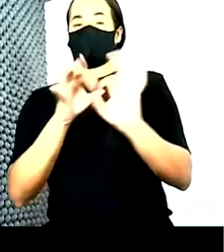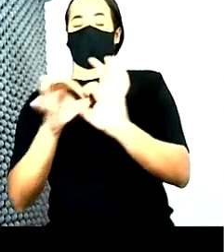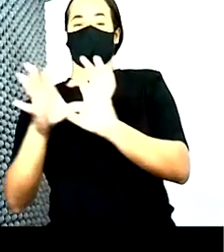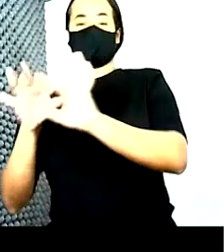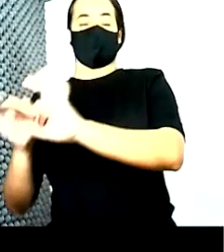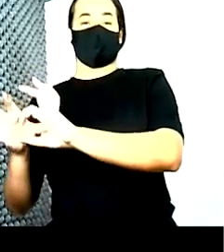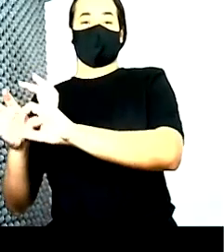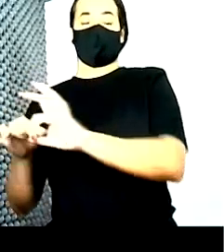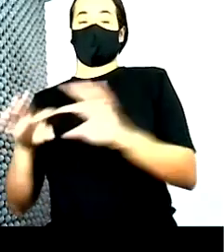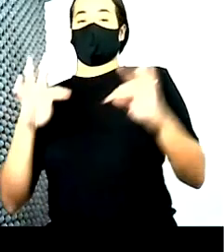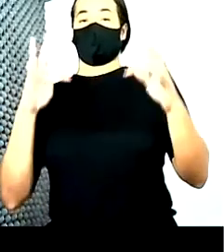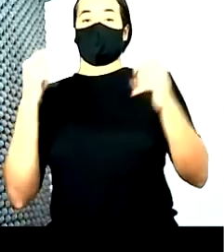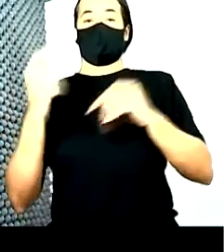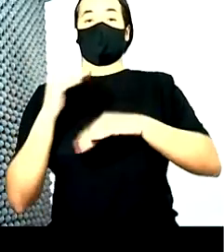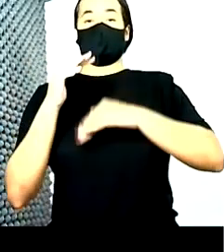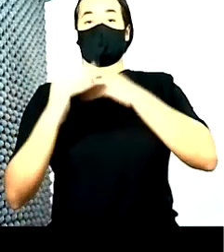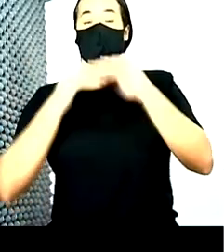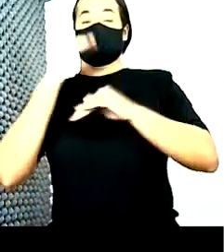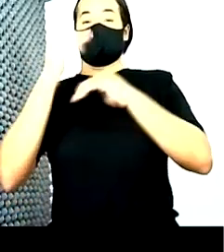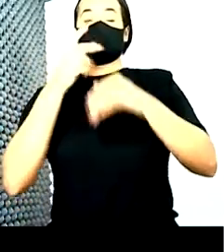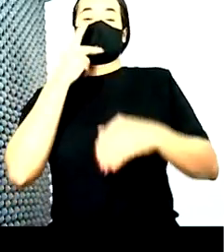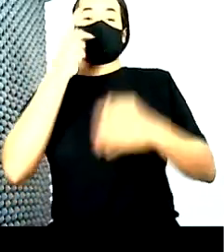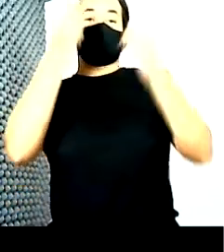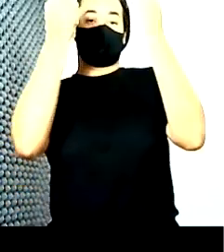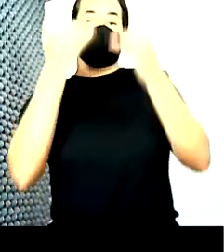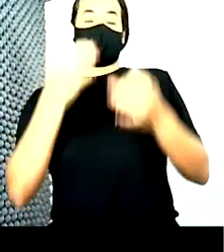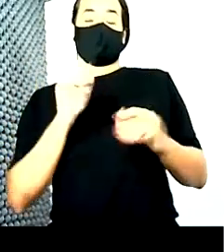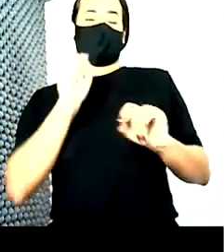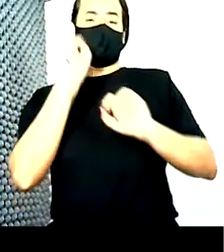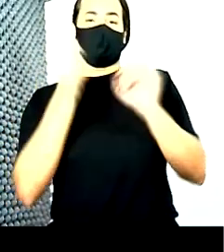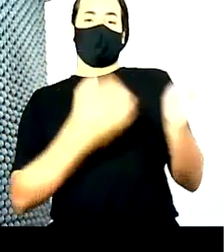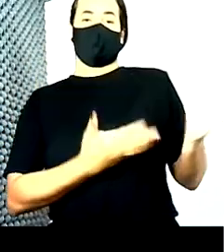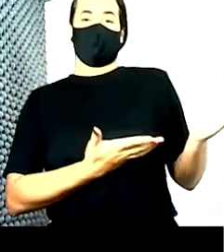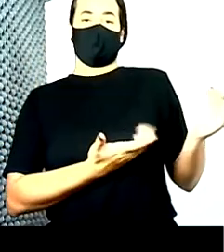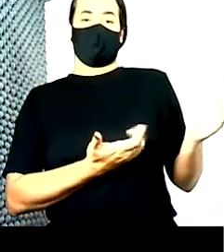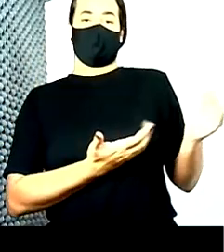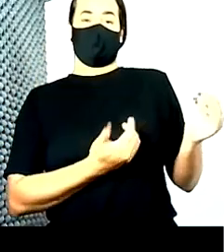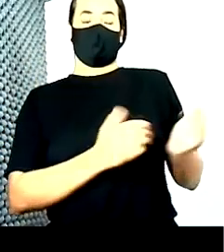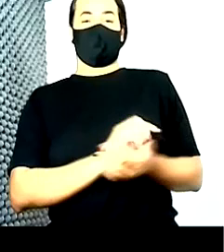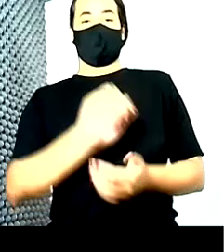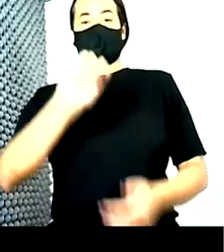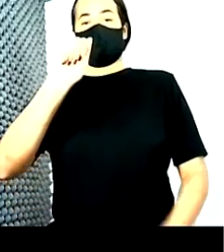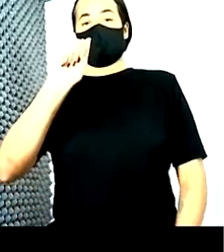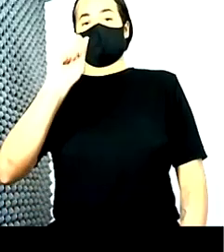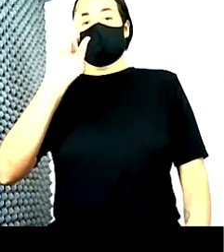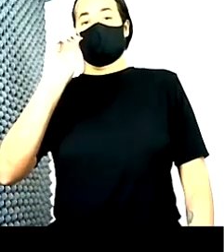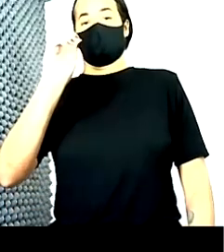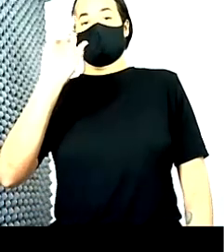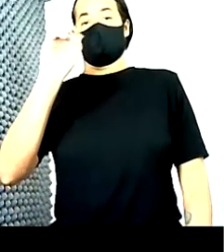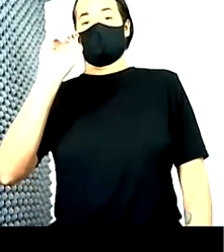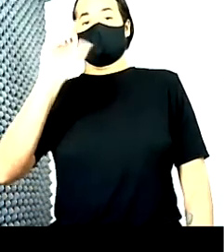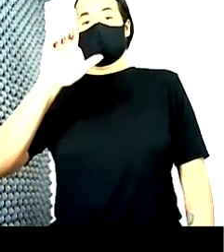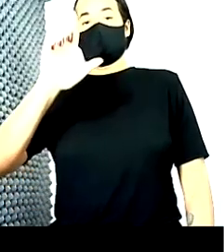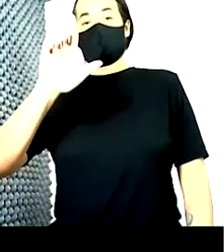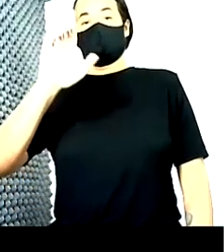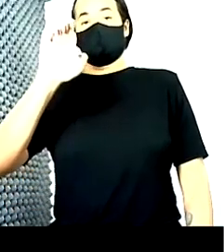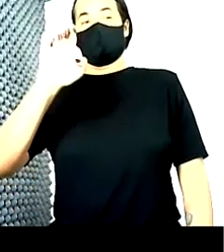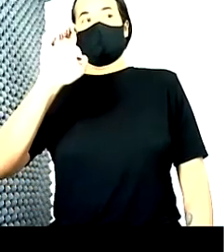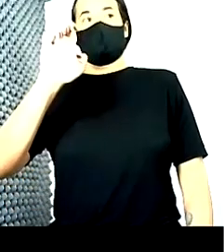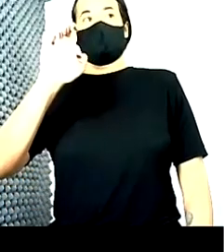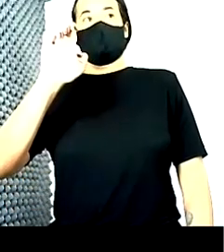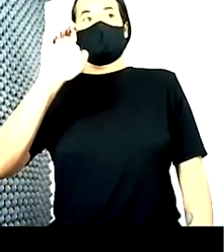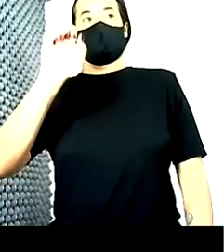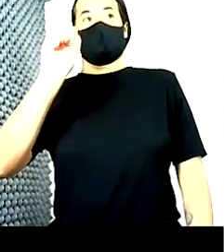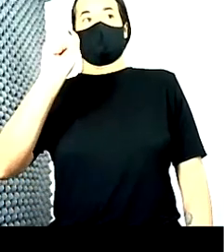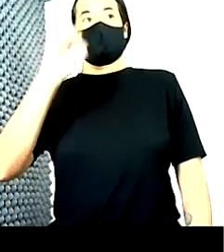sistemas que falamos anteriormente. O que é a adolescência? A adolescência é o período das nossas vidas que vai